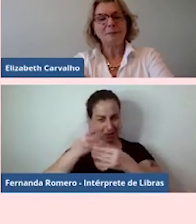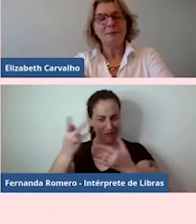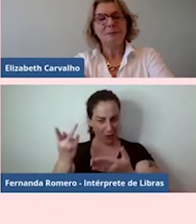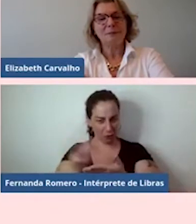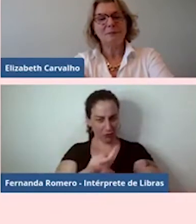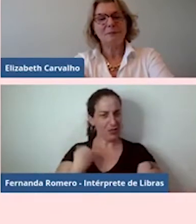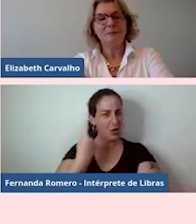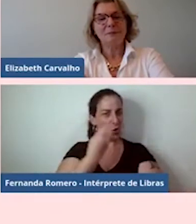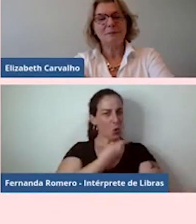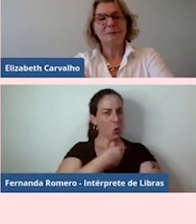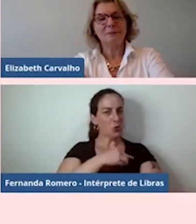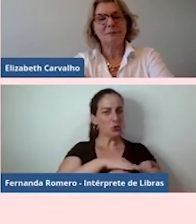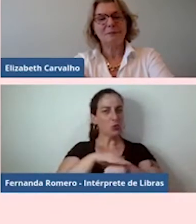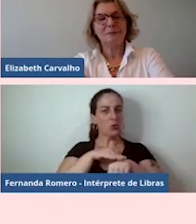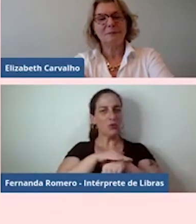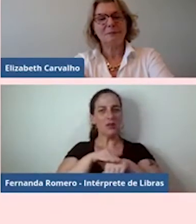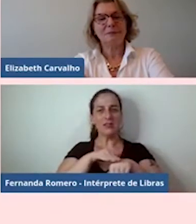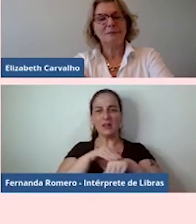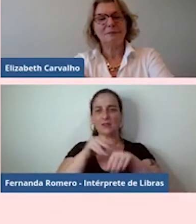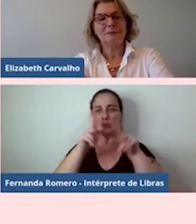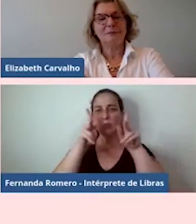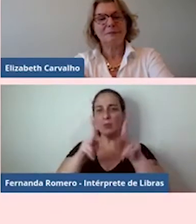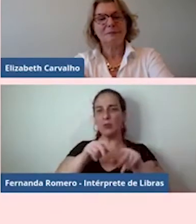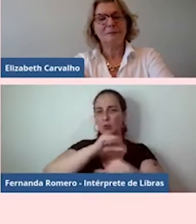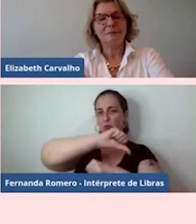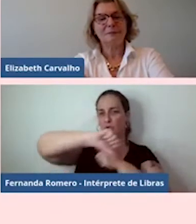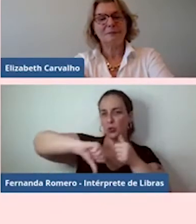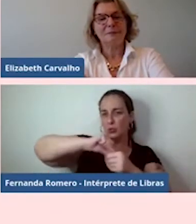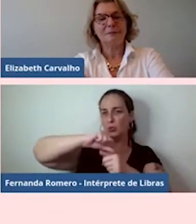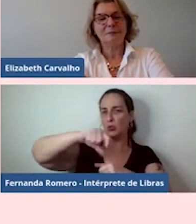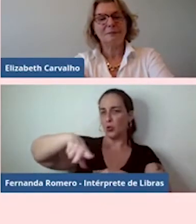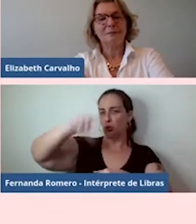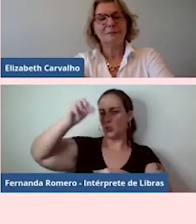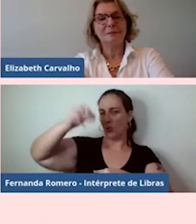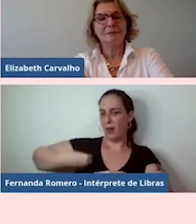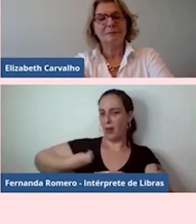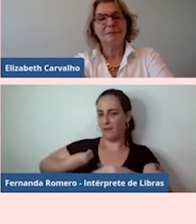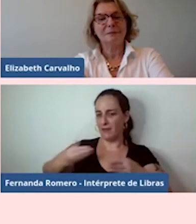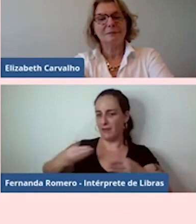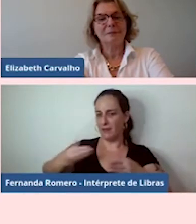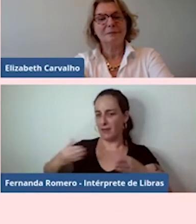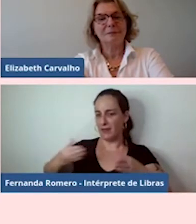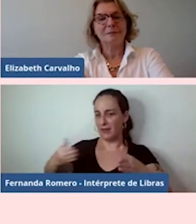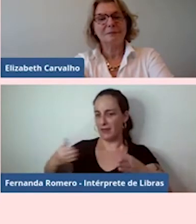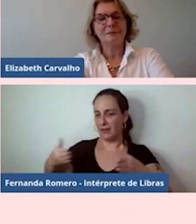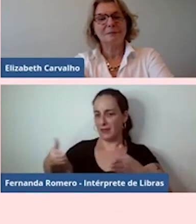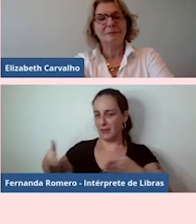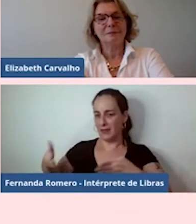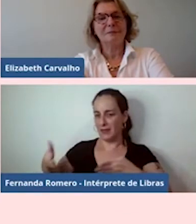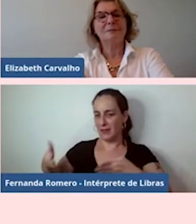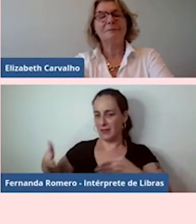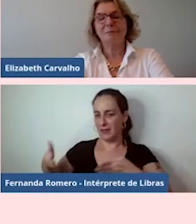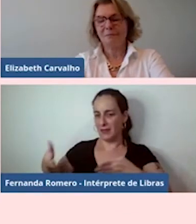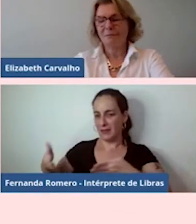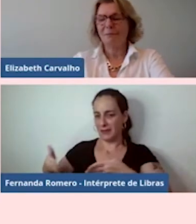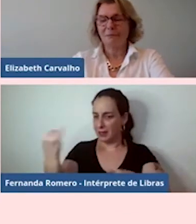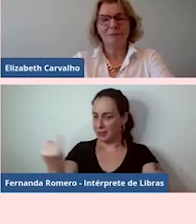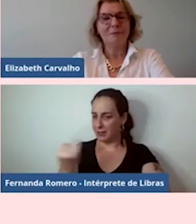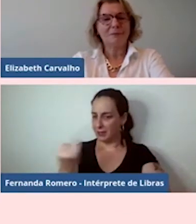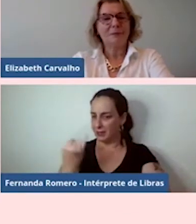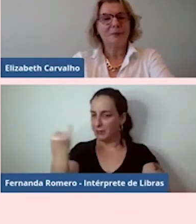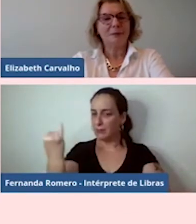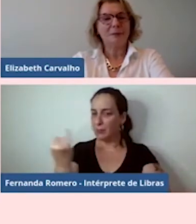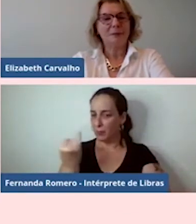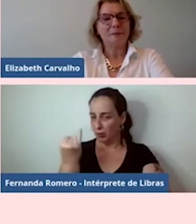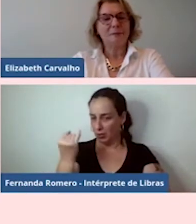conversava aqui sobre pessoas que mudaram as suas escolhas ao longo da vida. Eu acho que isso é algo também muito importante, né, Beth? As